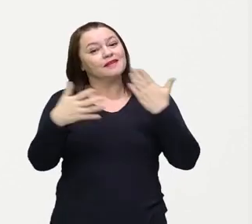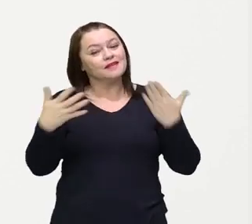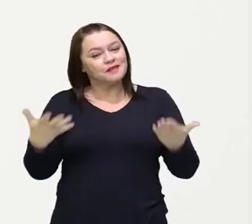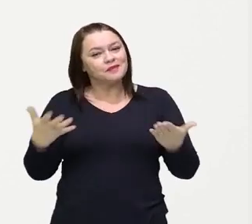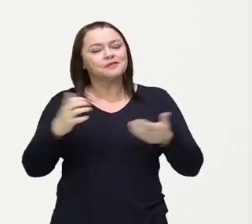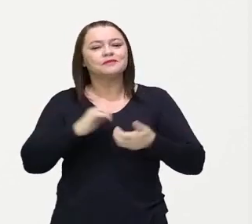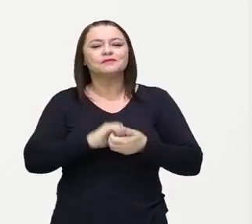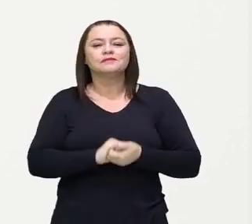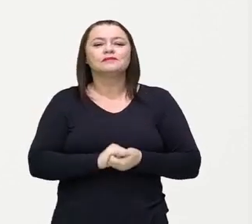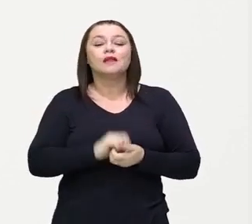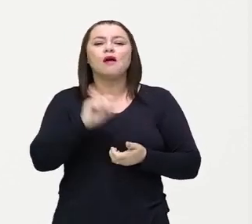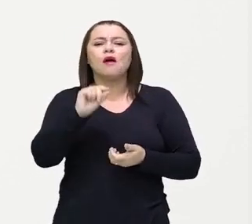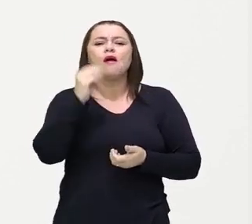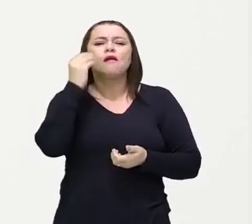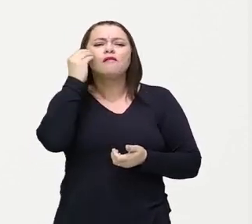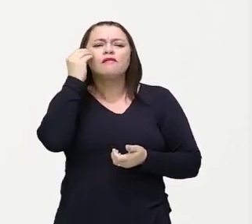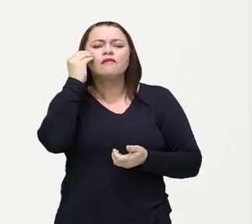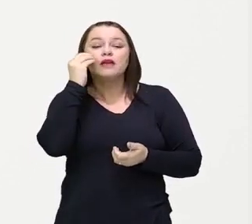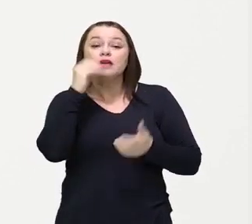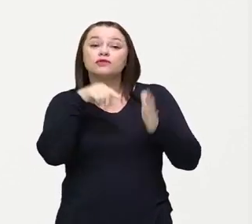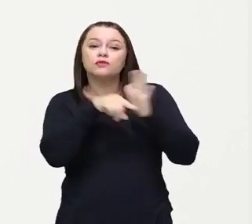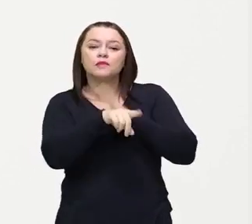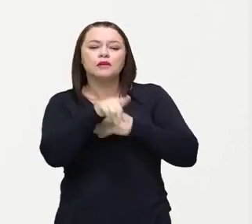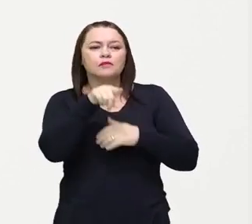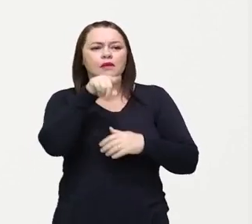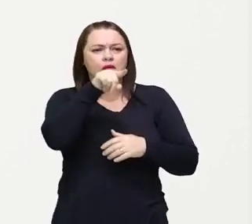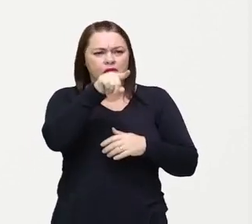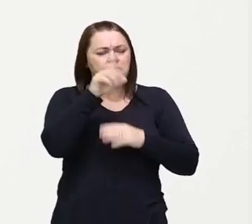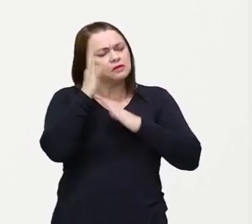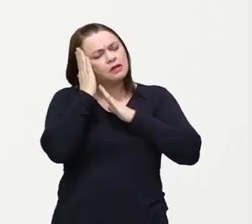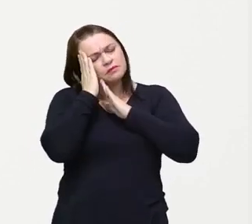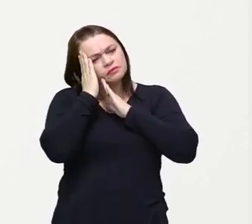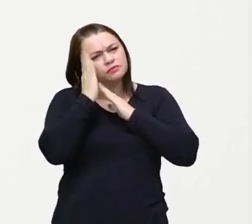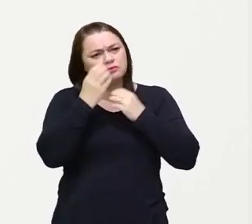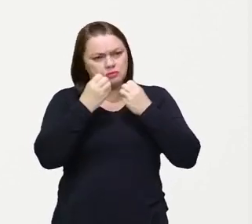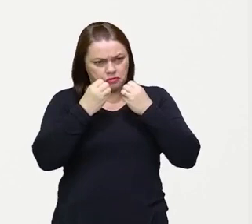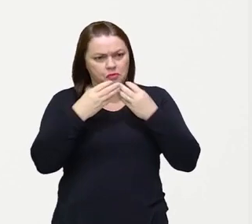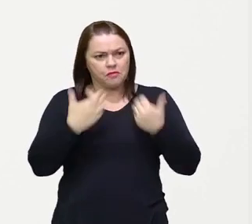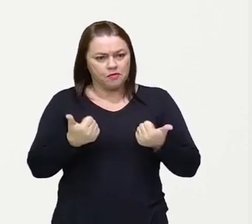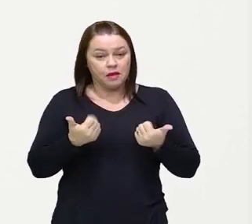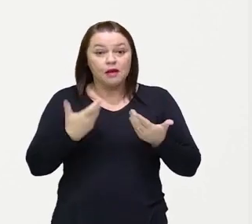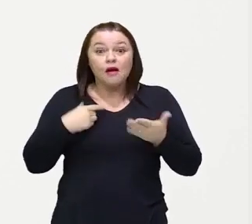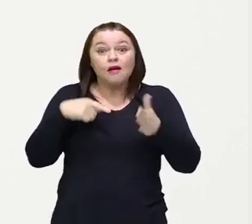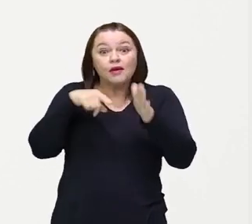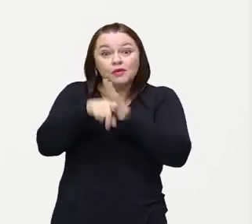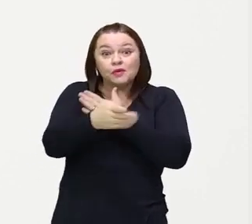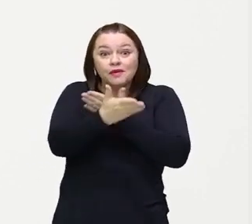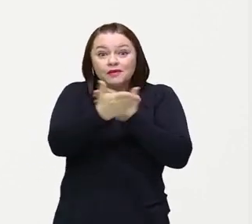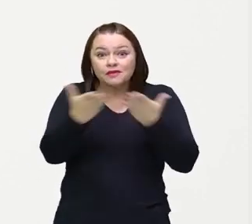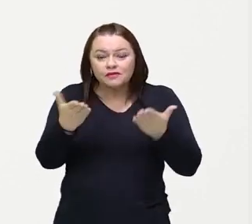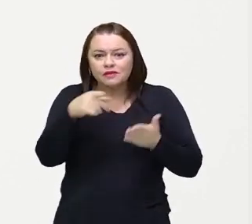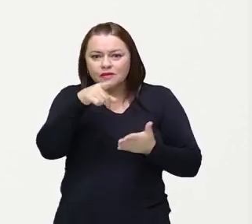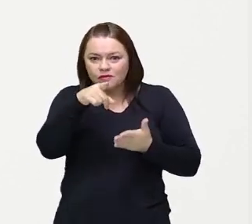só, aqui eu fiz uma seguinte pergunta. Você dormiu bem? Eu estou perguntando de você.